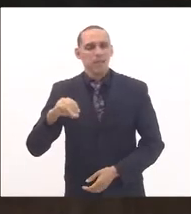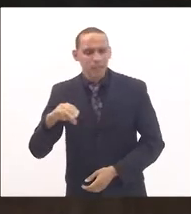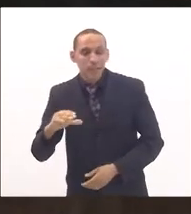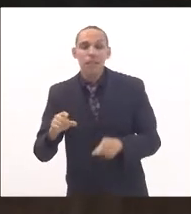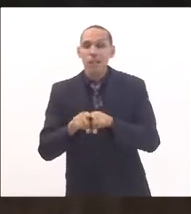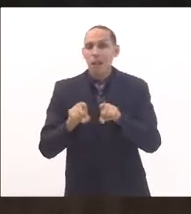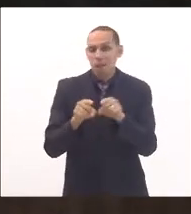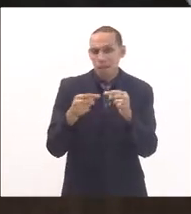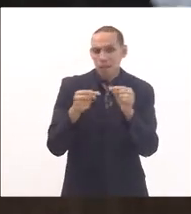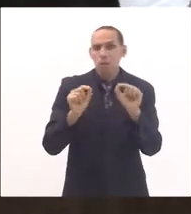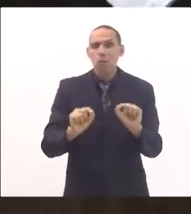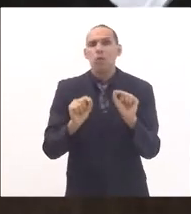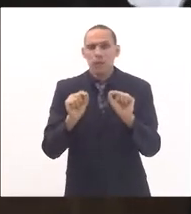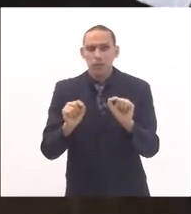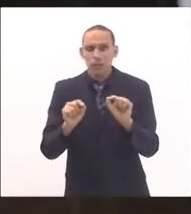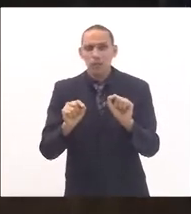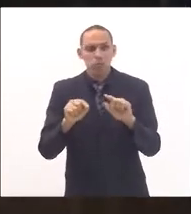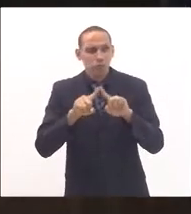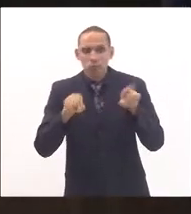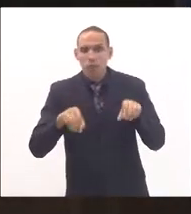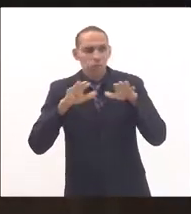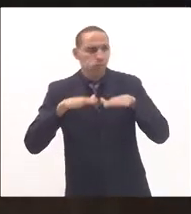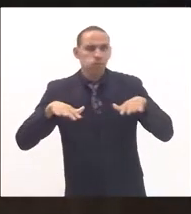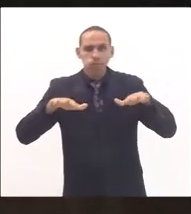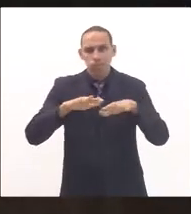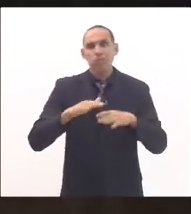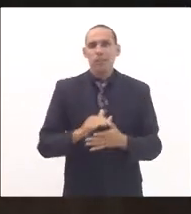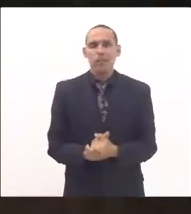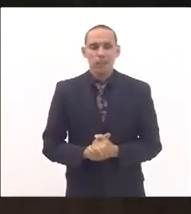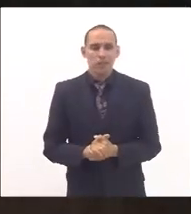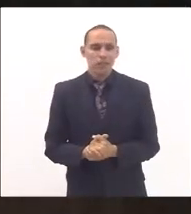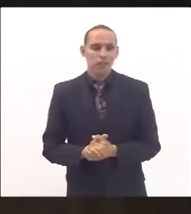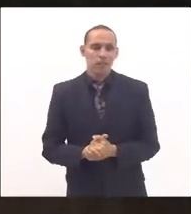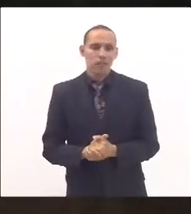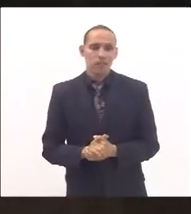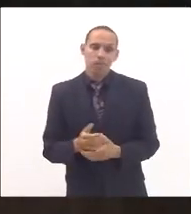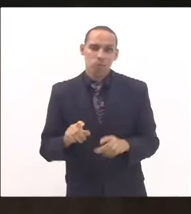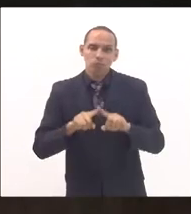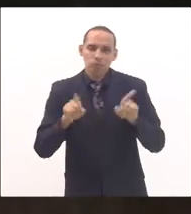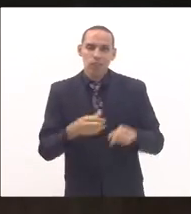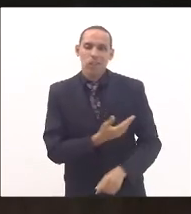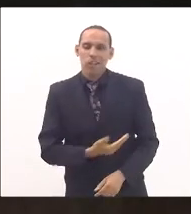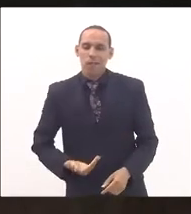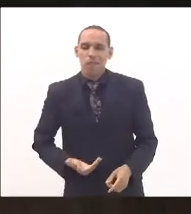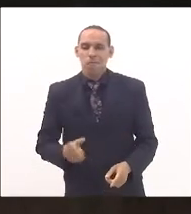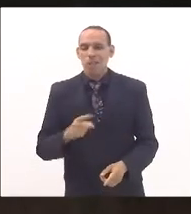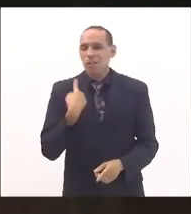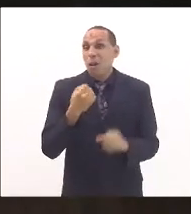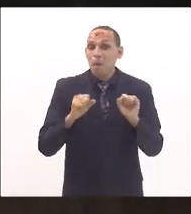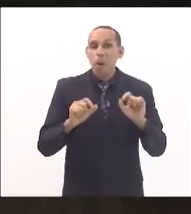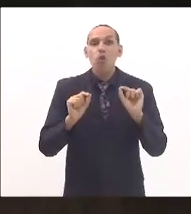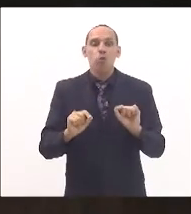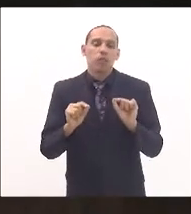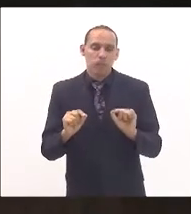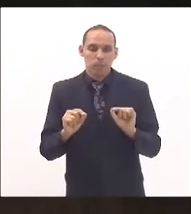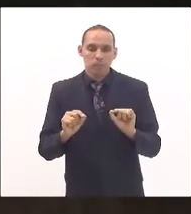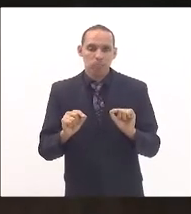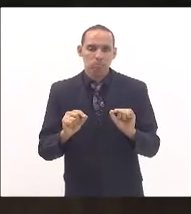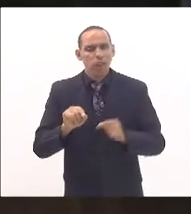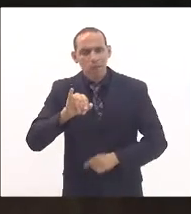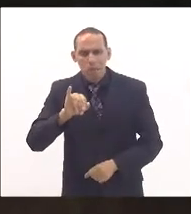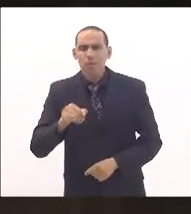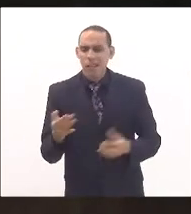aplica ao conjunto dos servidores públicos, de modo geral. Ou seja, talvez a gente pudesse